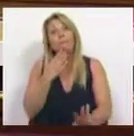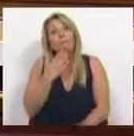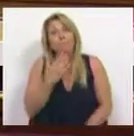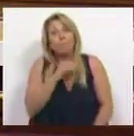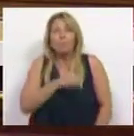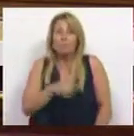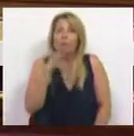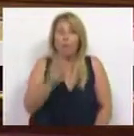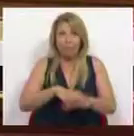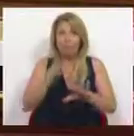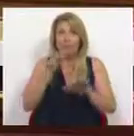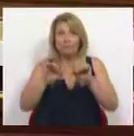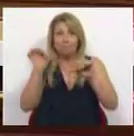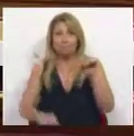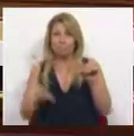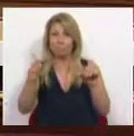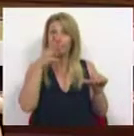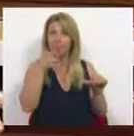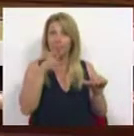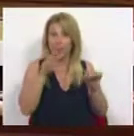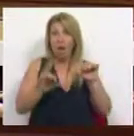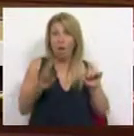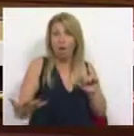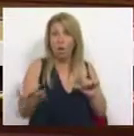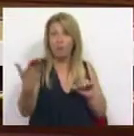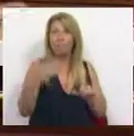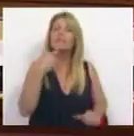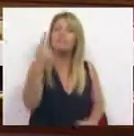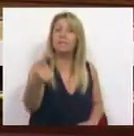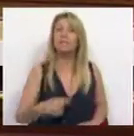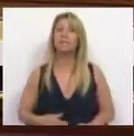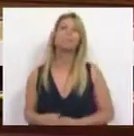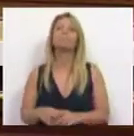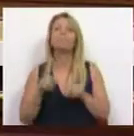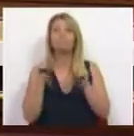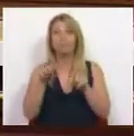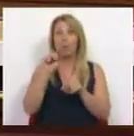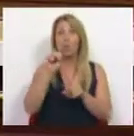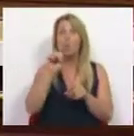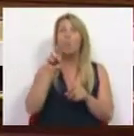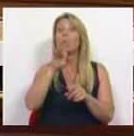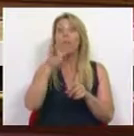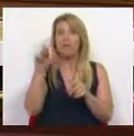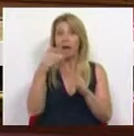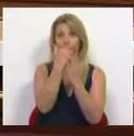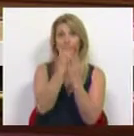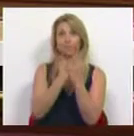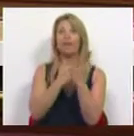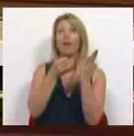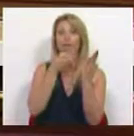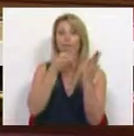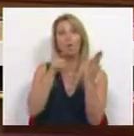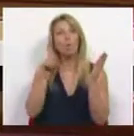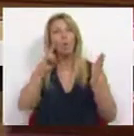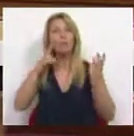uma intervenção que fez agora a este propósito, dizer-lhe o seguinte: esse guia de que falou, de prevenir o desperdício